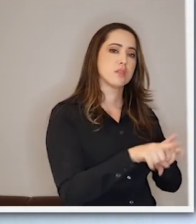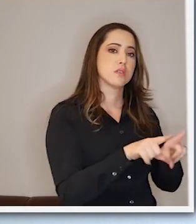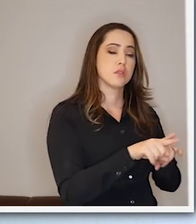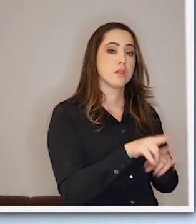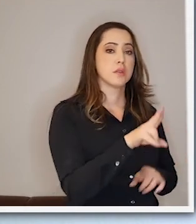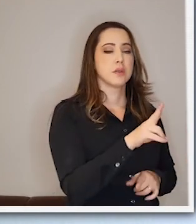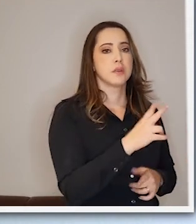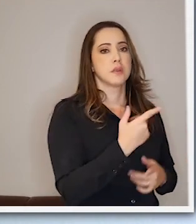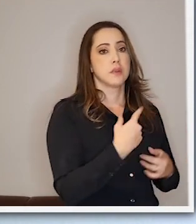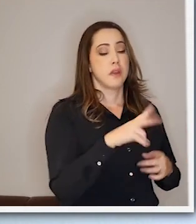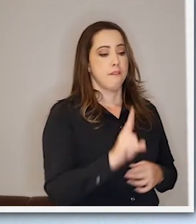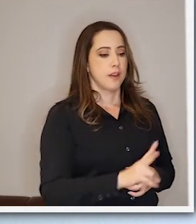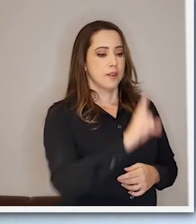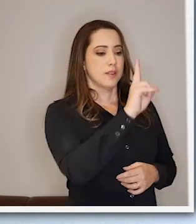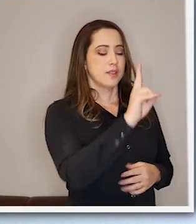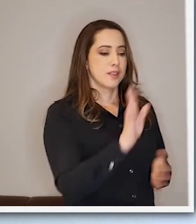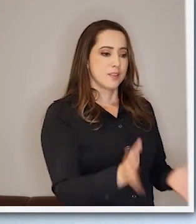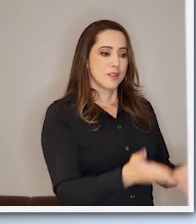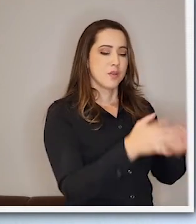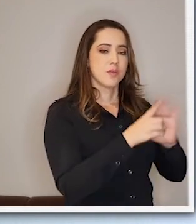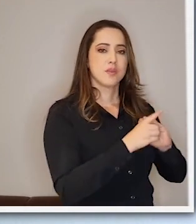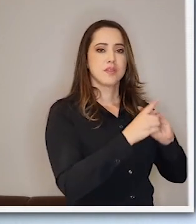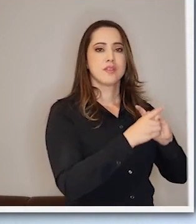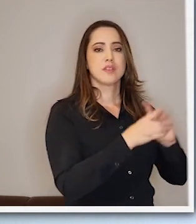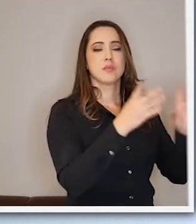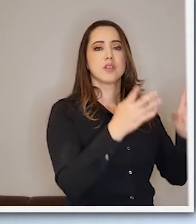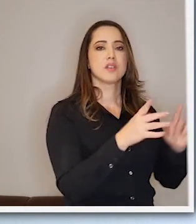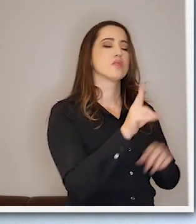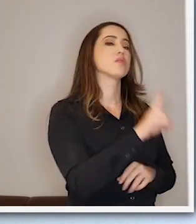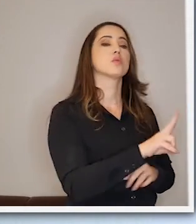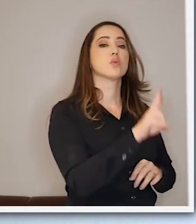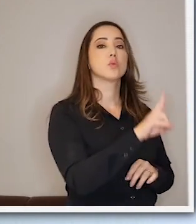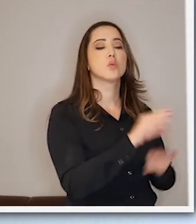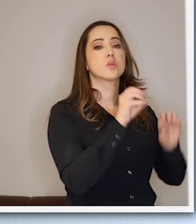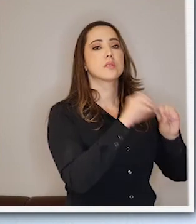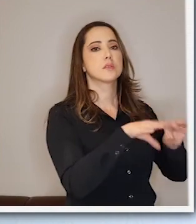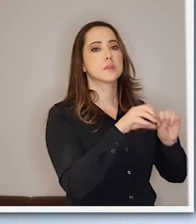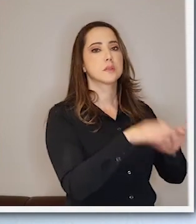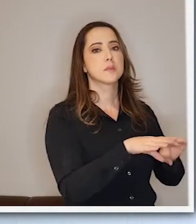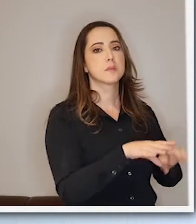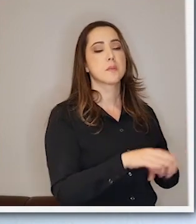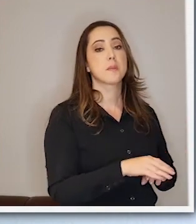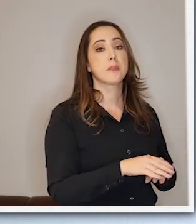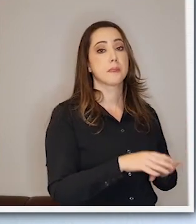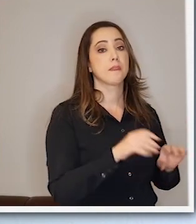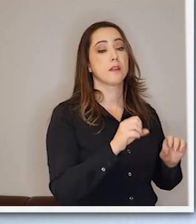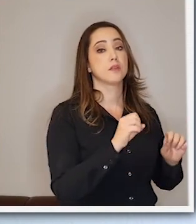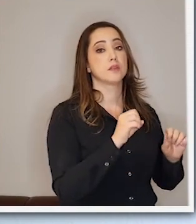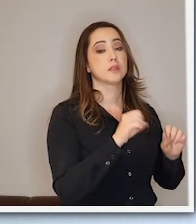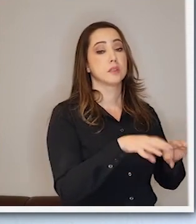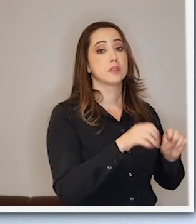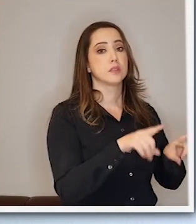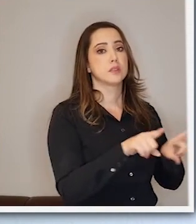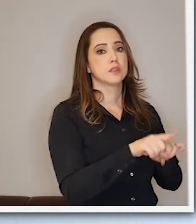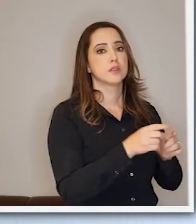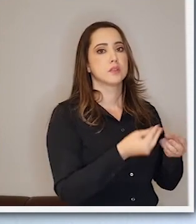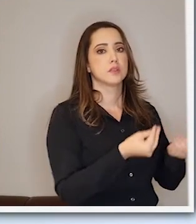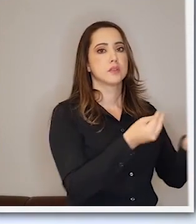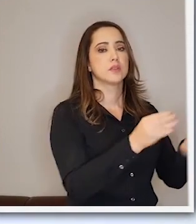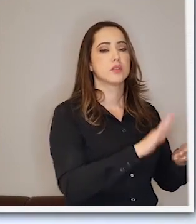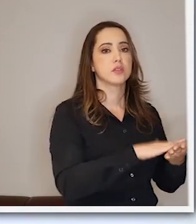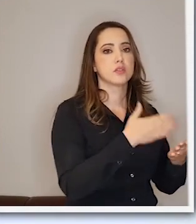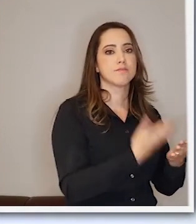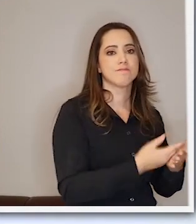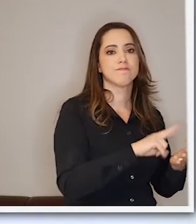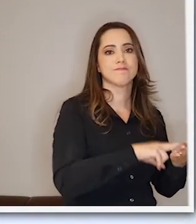efeito, uma bola de neve. E aí que a gente entra com as políticas de linguísticas, que são diferentes de inclusivas. As linguísticas é o uso, a valorização e a